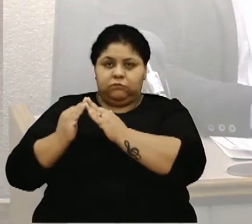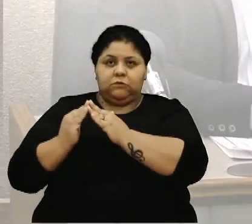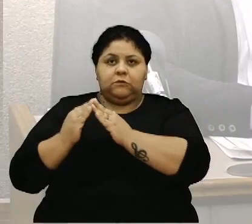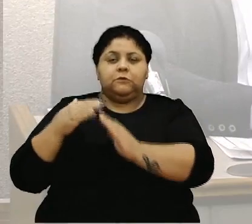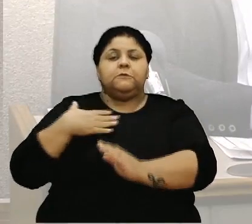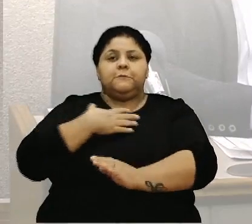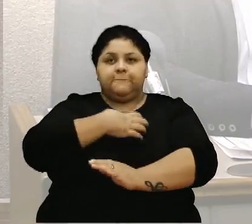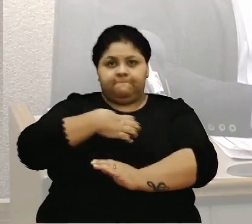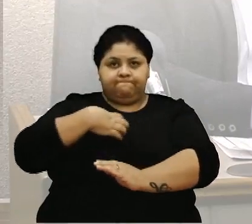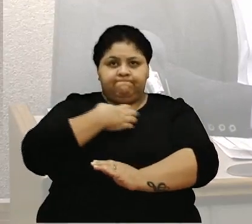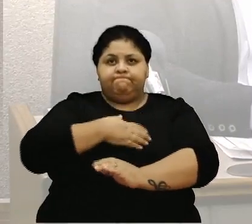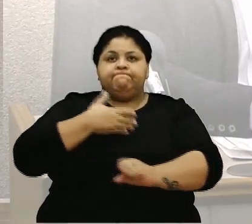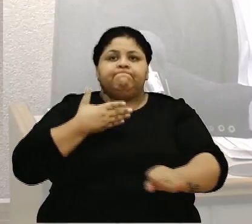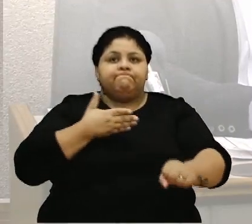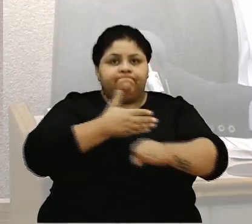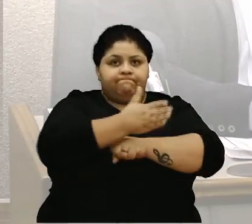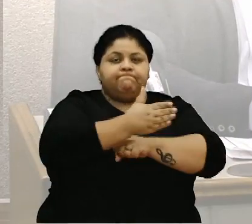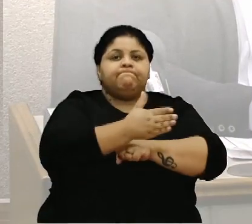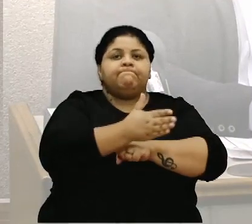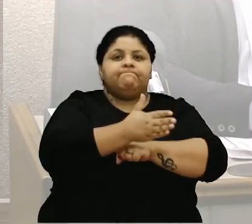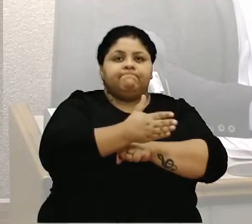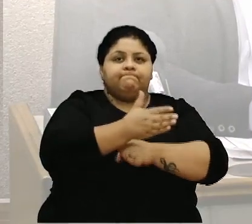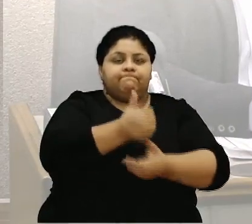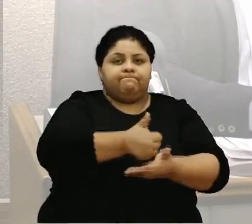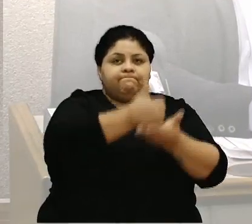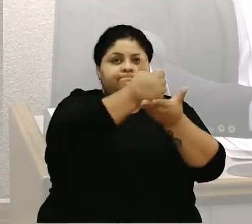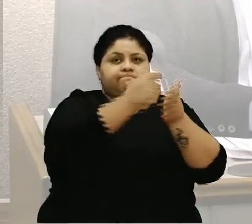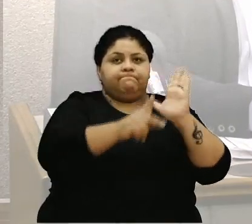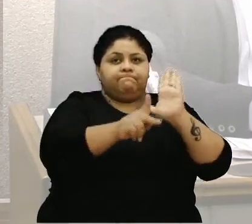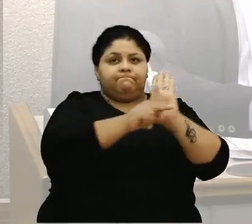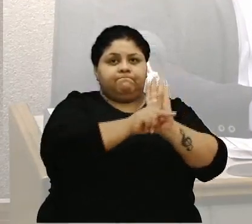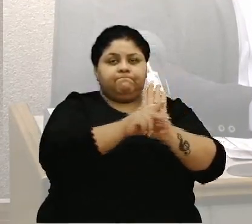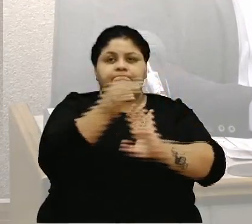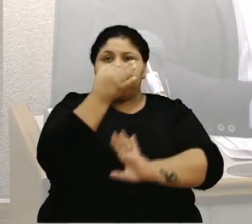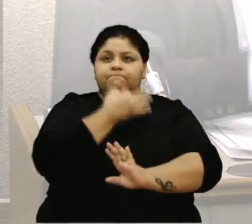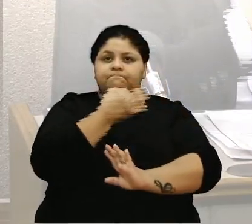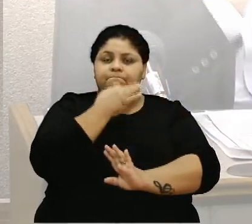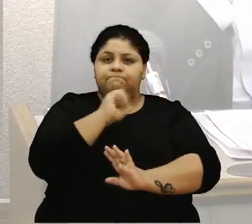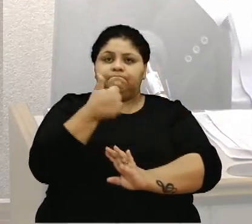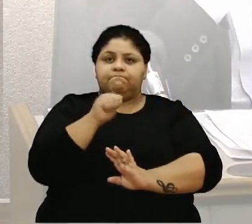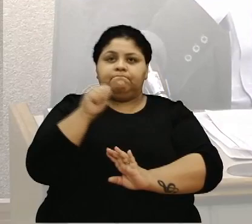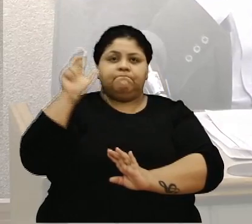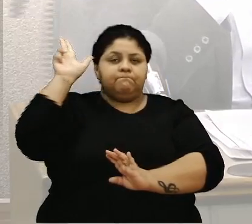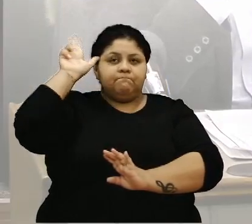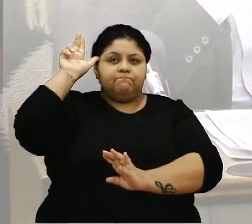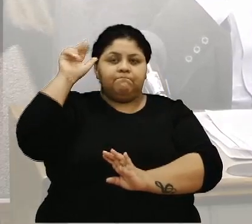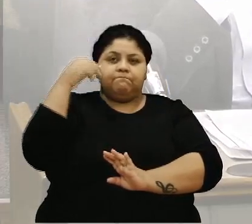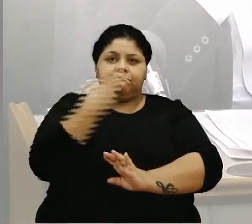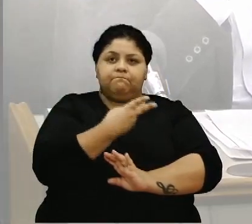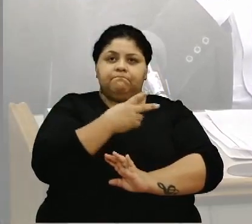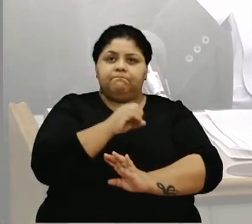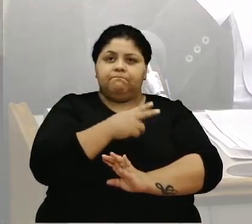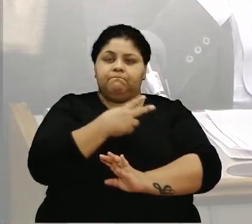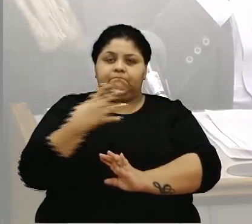manifesta favorável à aprovação do presente projeto. Caxias do Sul, 11 de abril de